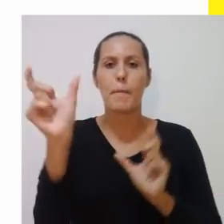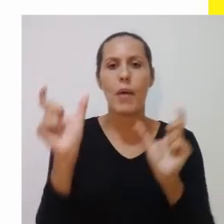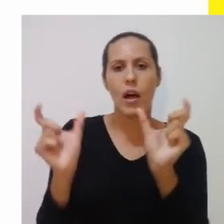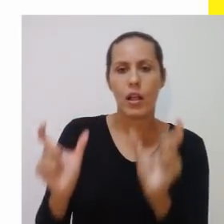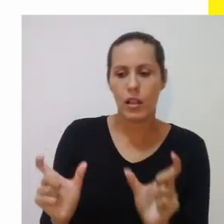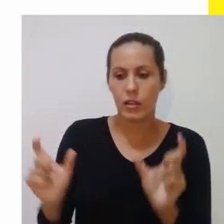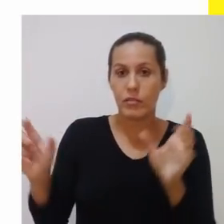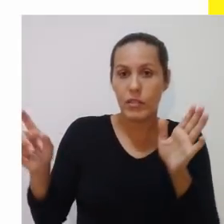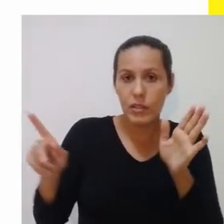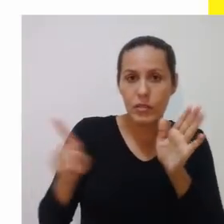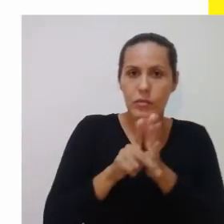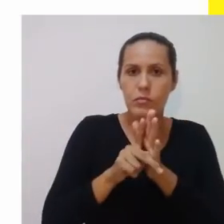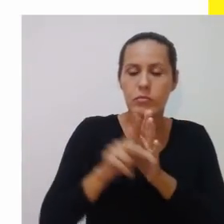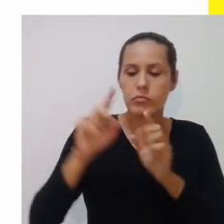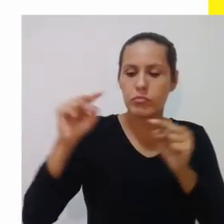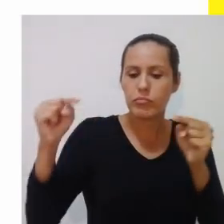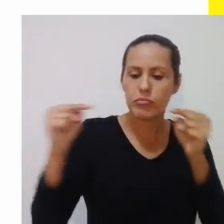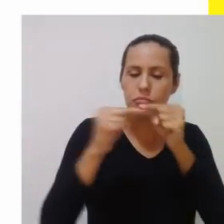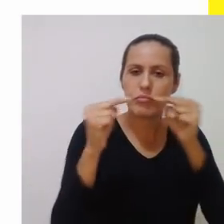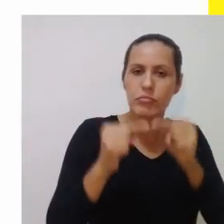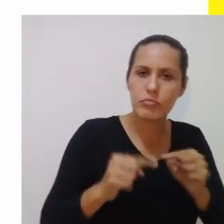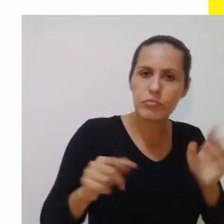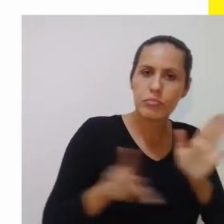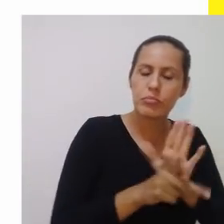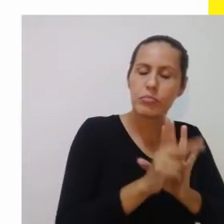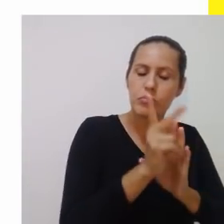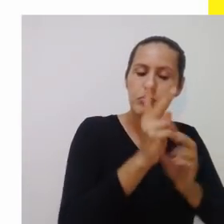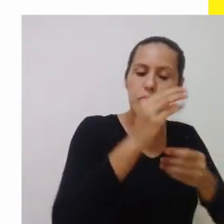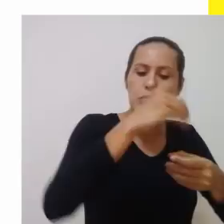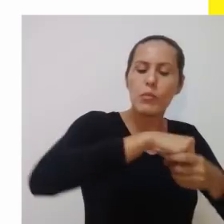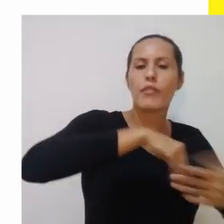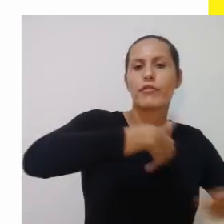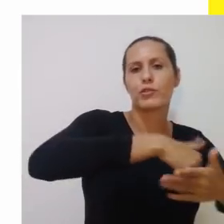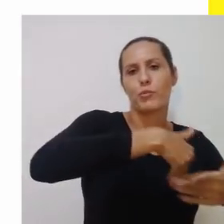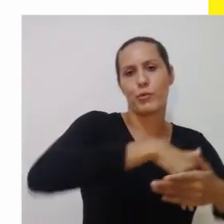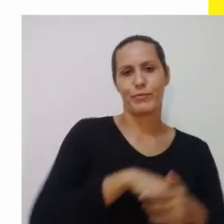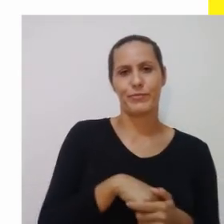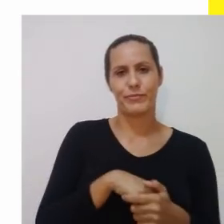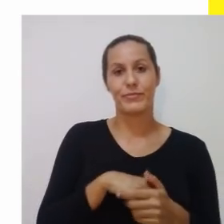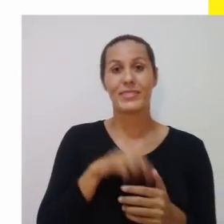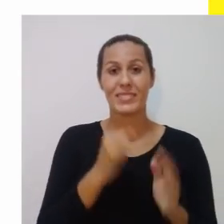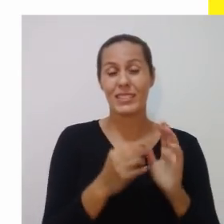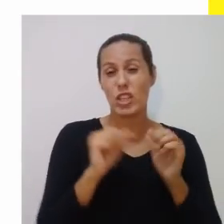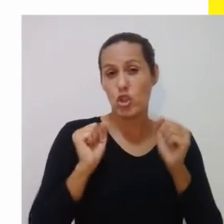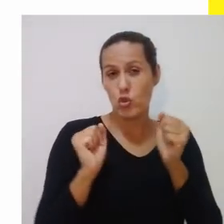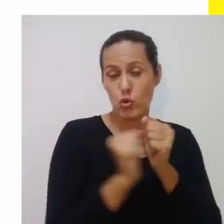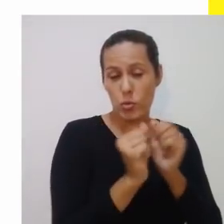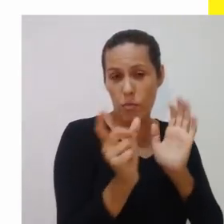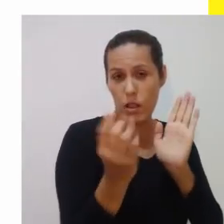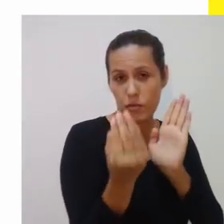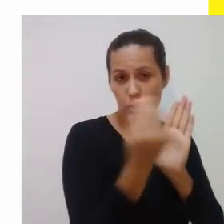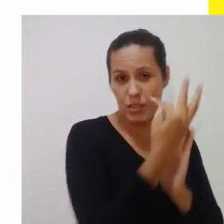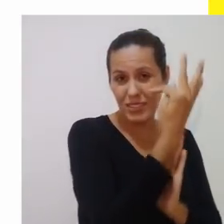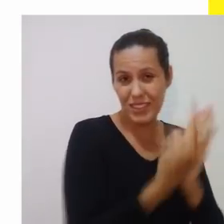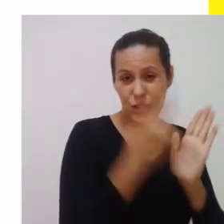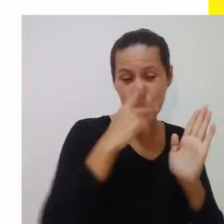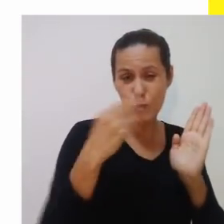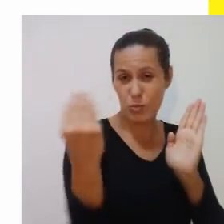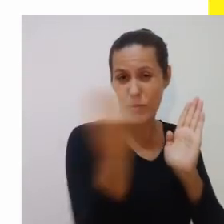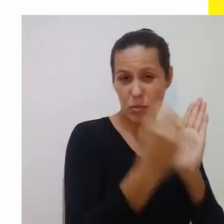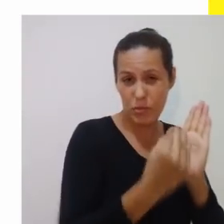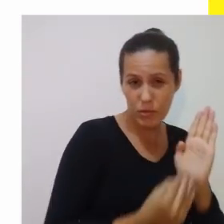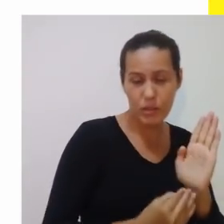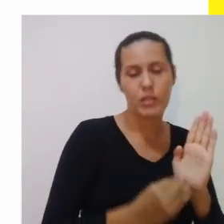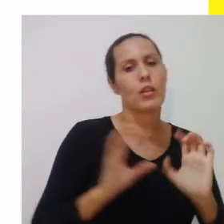são relacionadas ao futebol. E se elas aparecem juntas e repetidas em um texto, é claro que